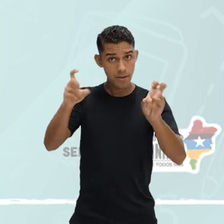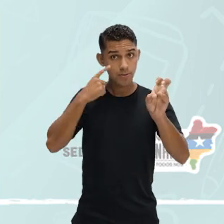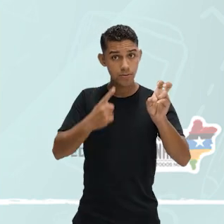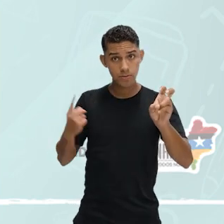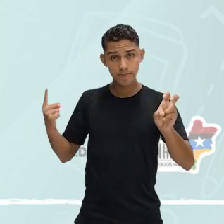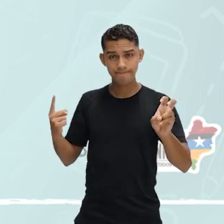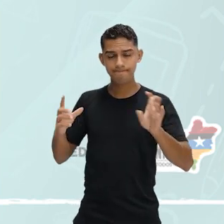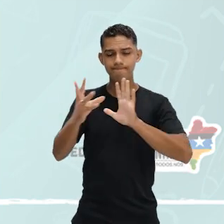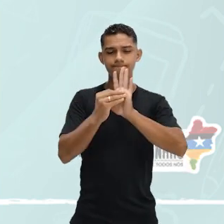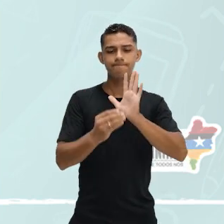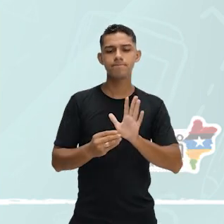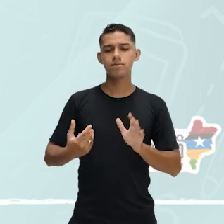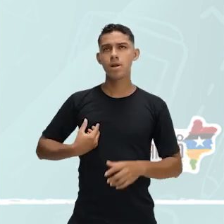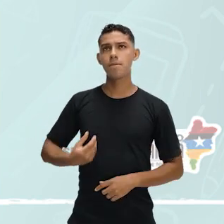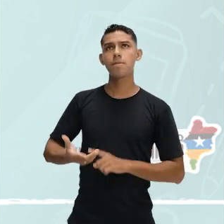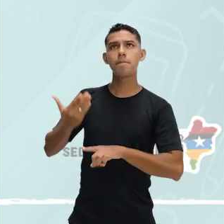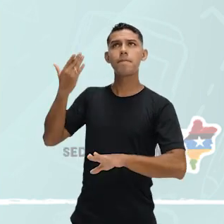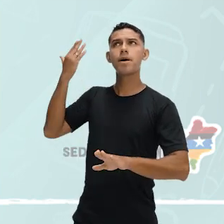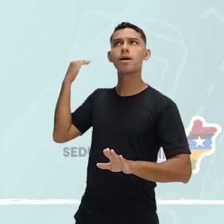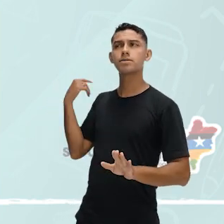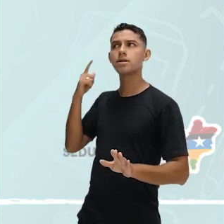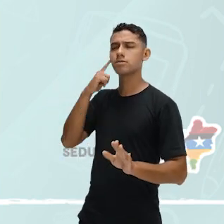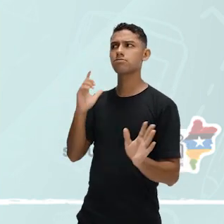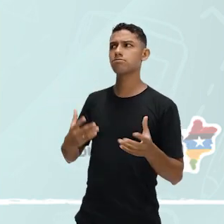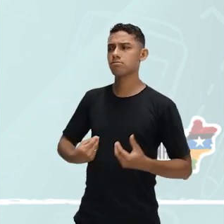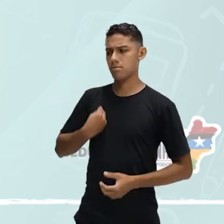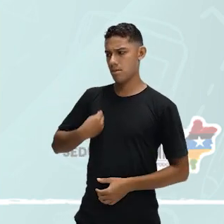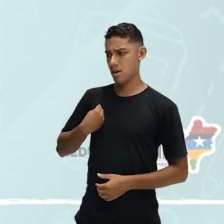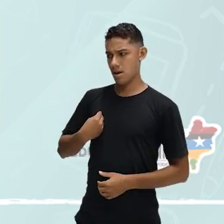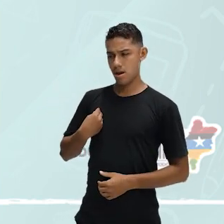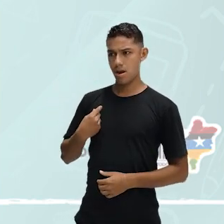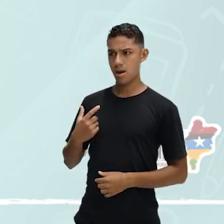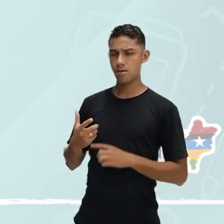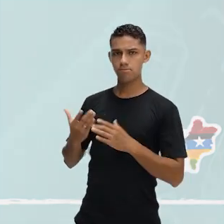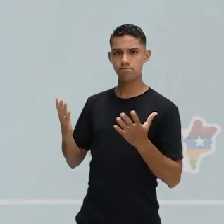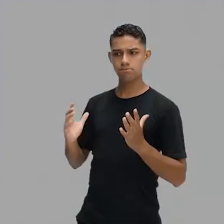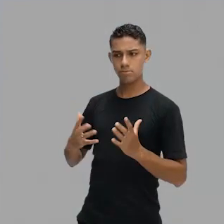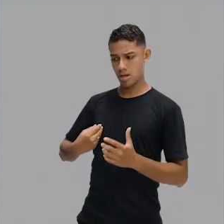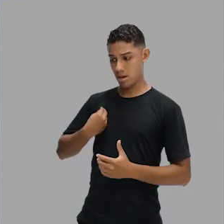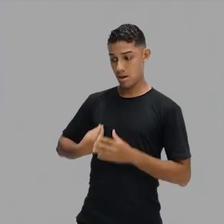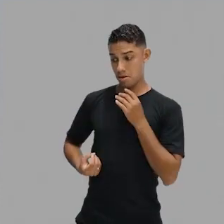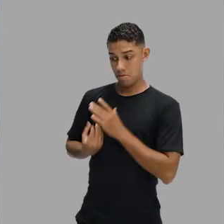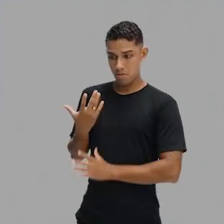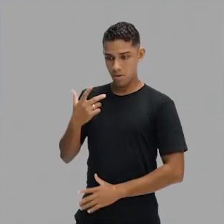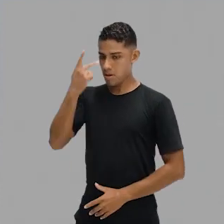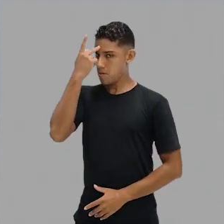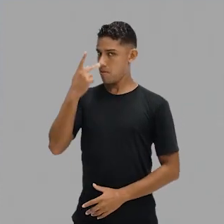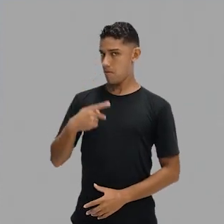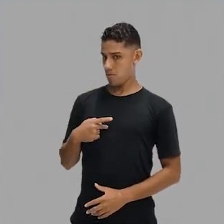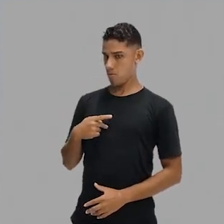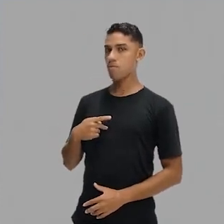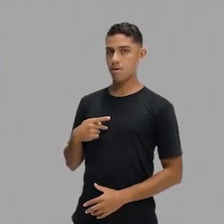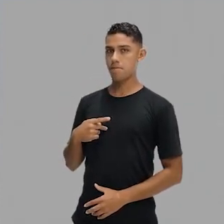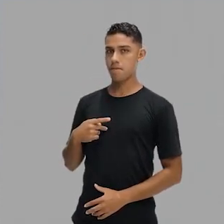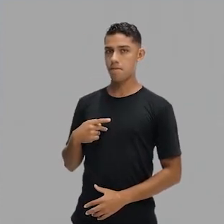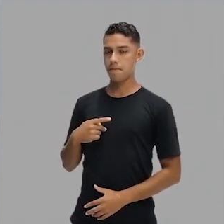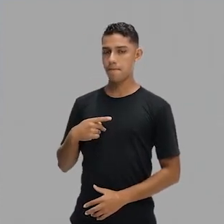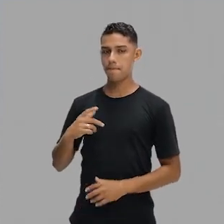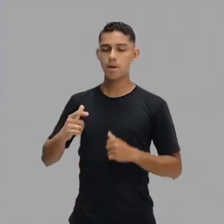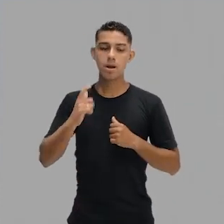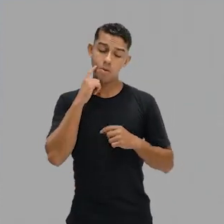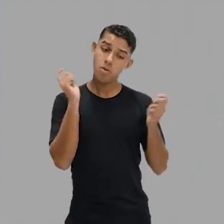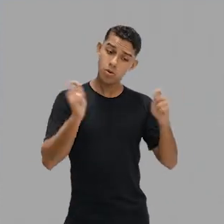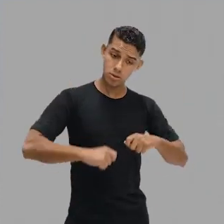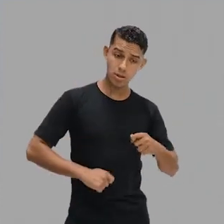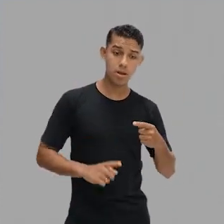certo? Fizemos um acordo, um pacto ou um contrato, podem aparecer essas três expressões, acordo, pacto